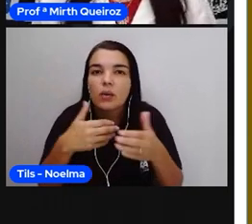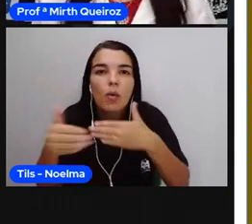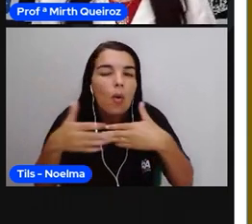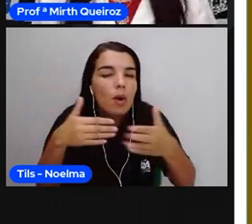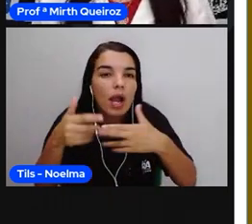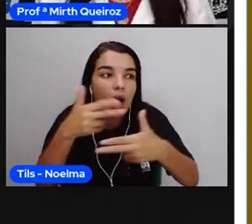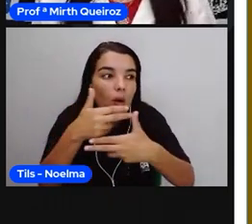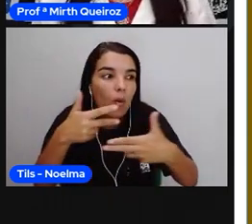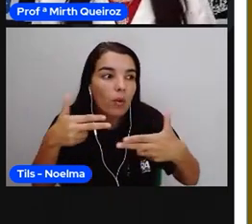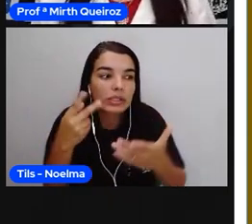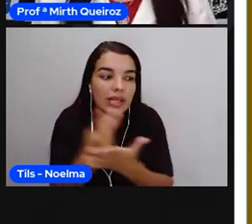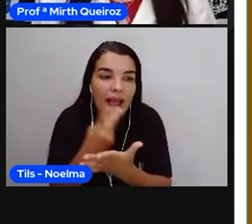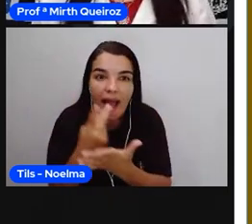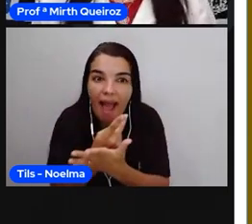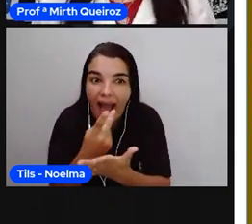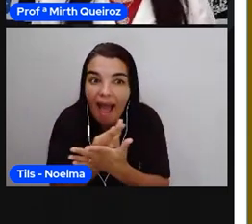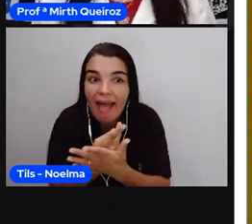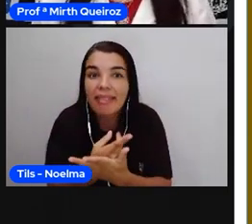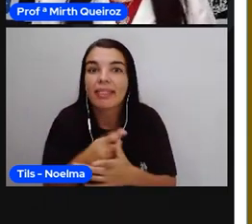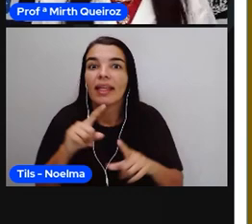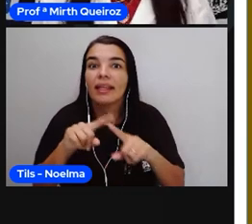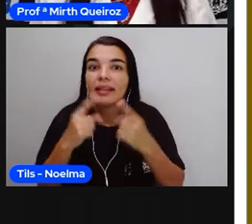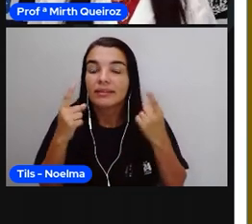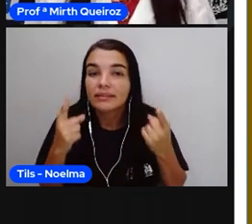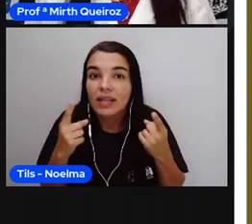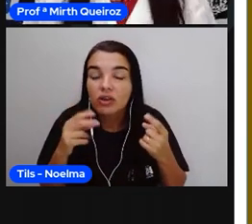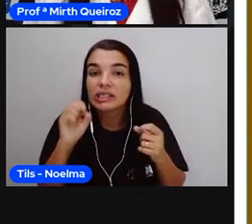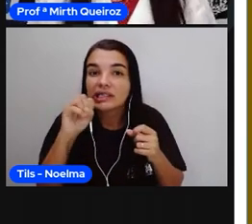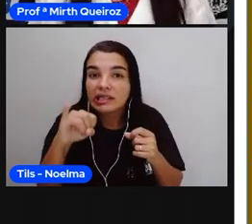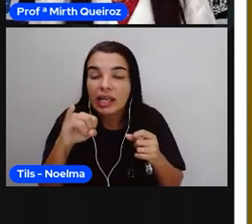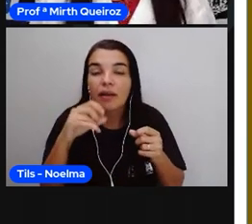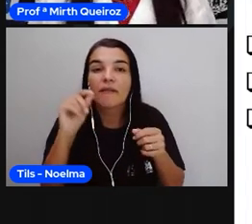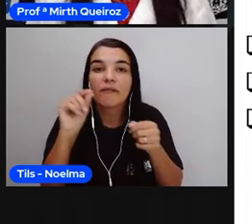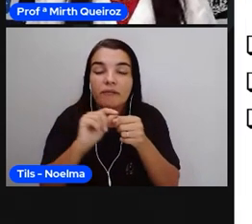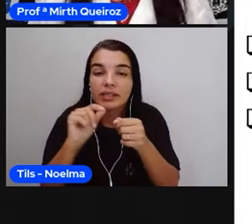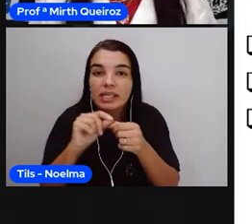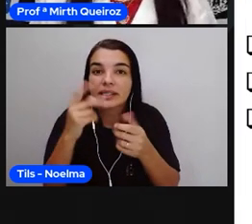fora dos padrões, né, e das regras do cotidiano escolar.